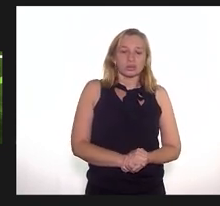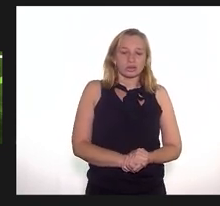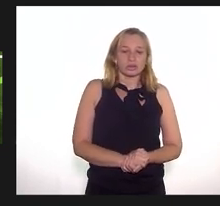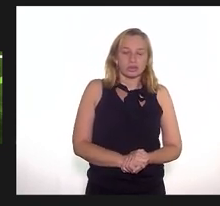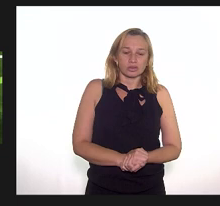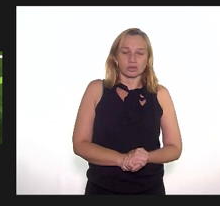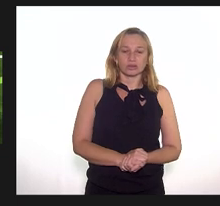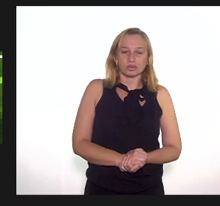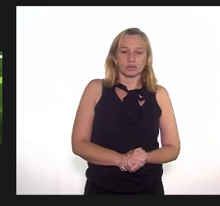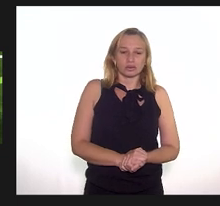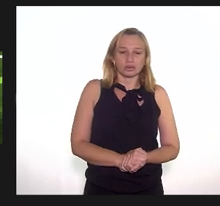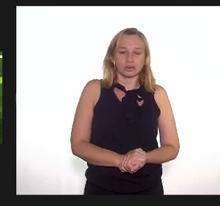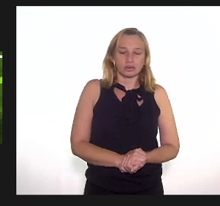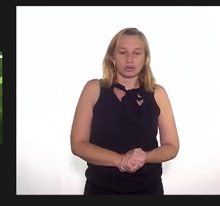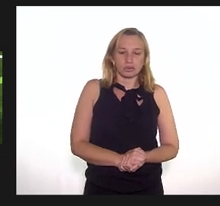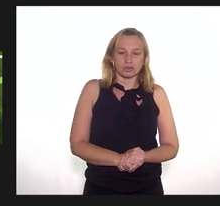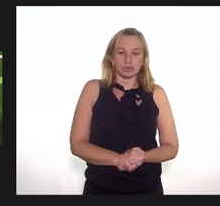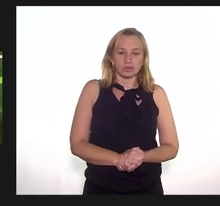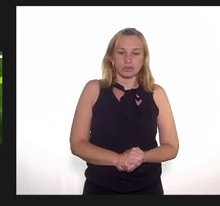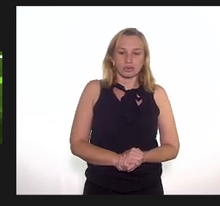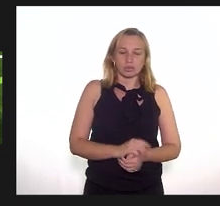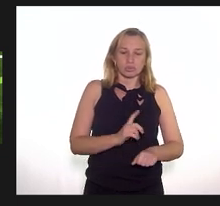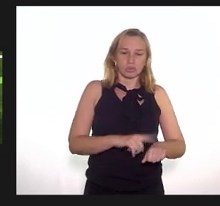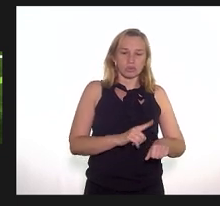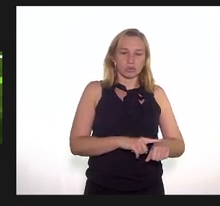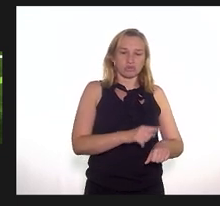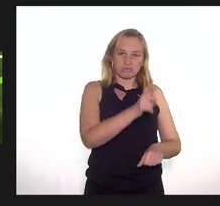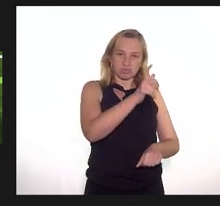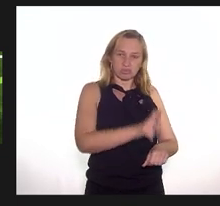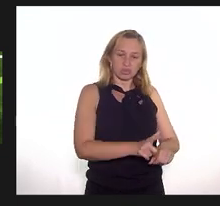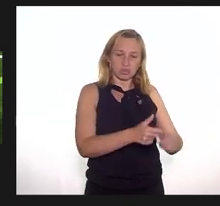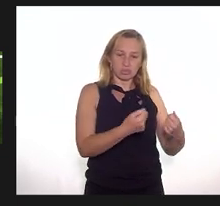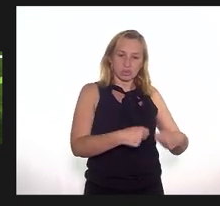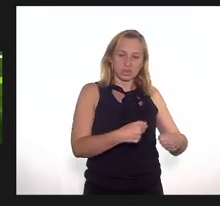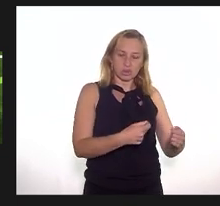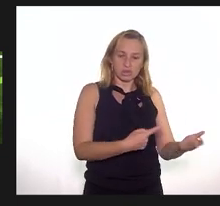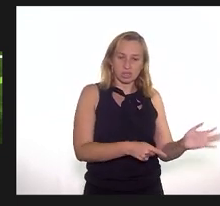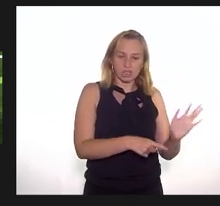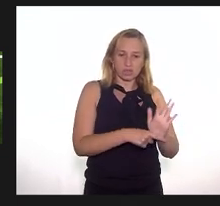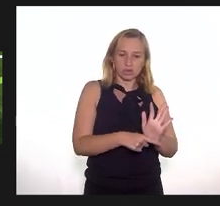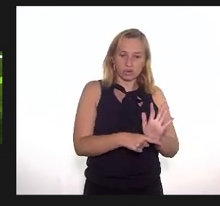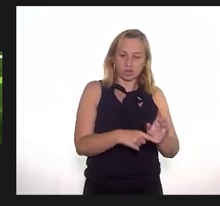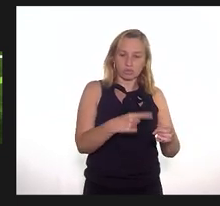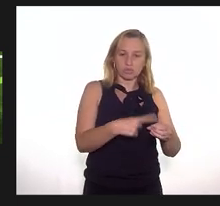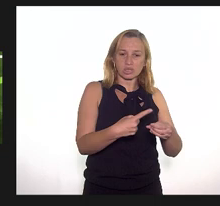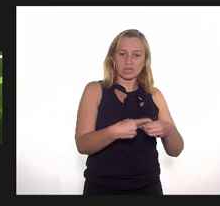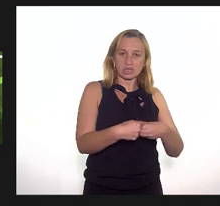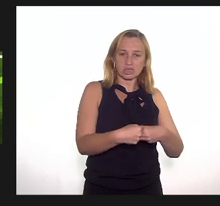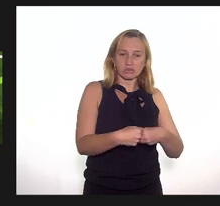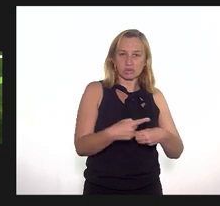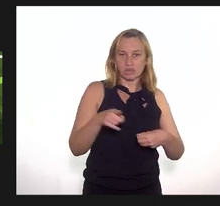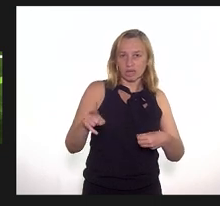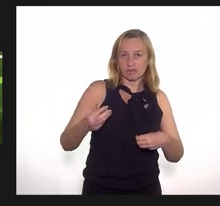a hora que essa pessoa precisa de uma ajuda é no município que ela...